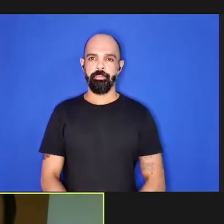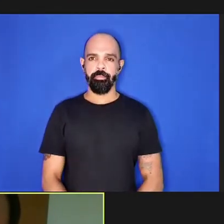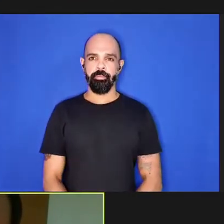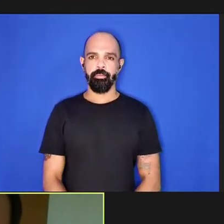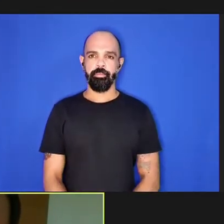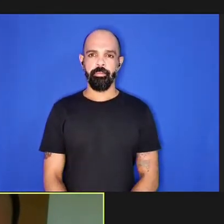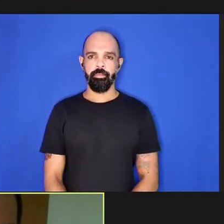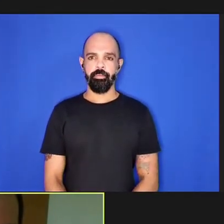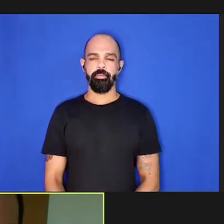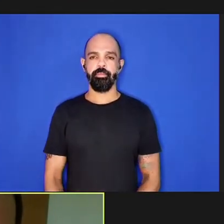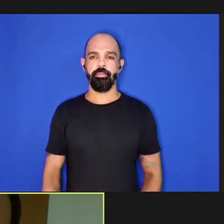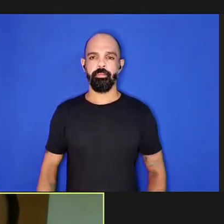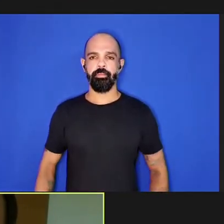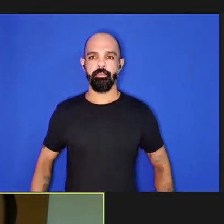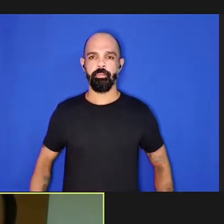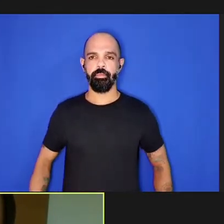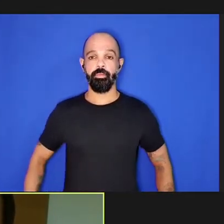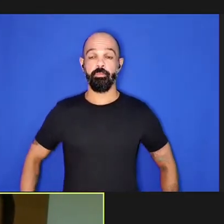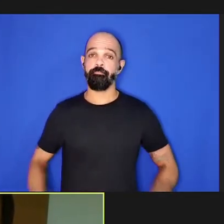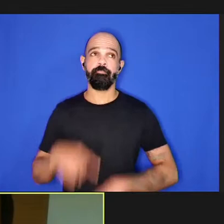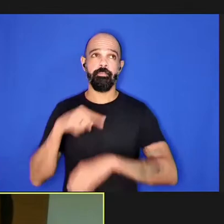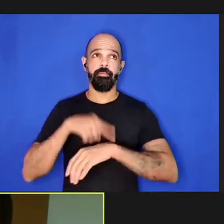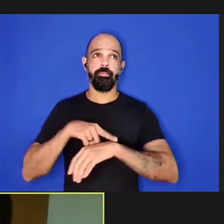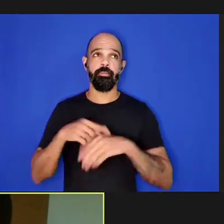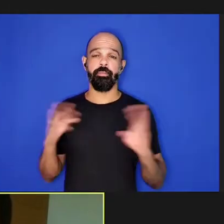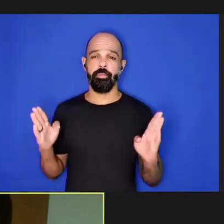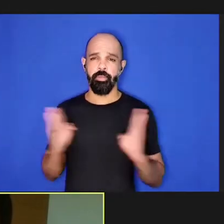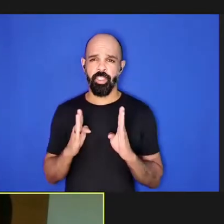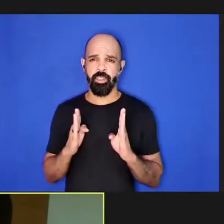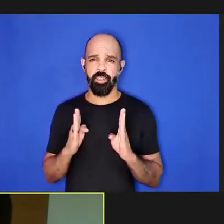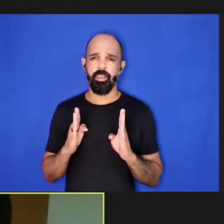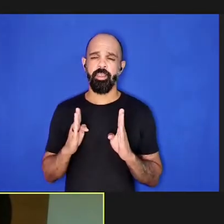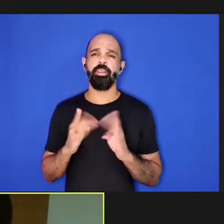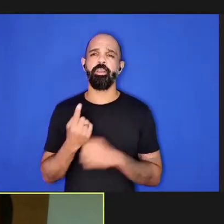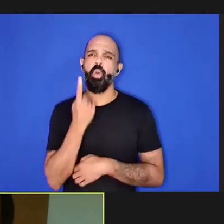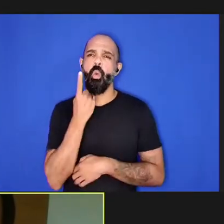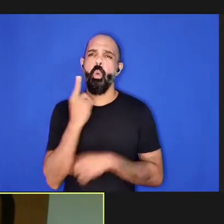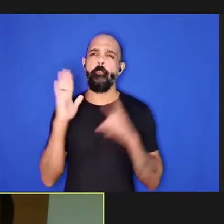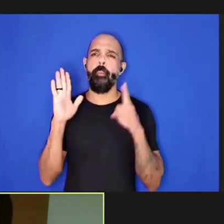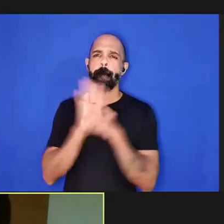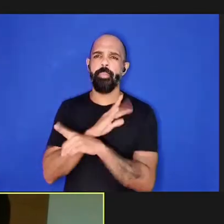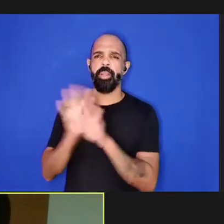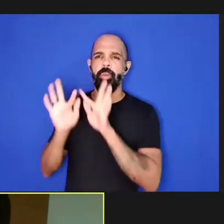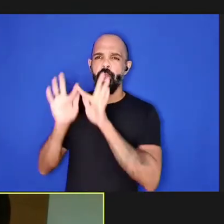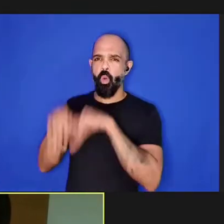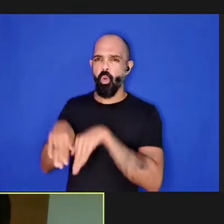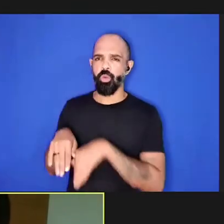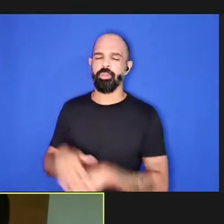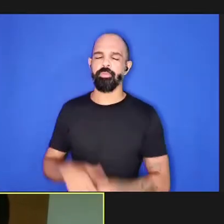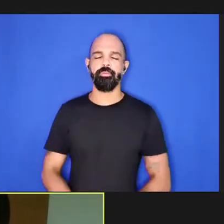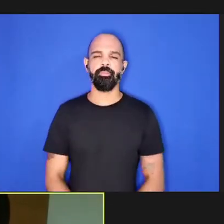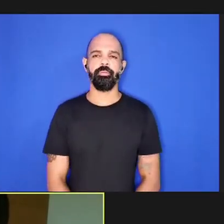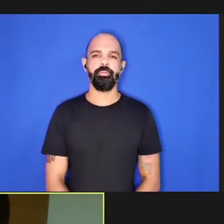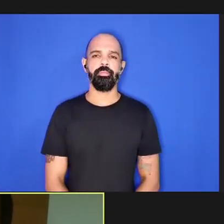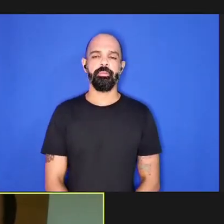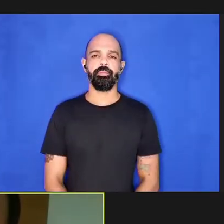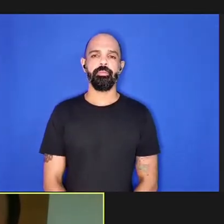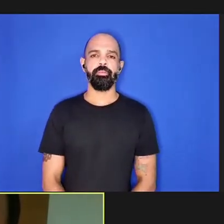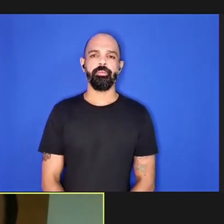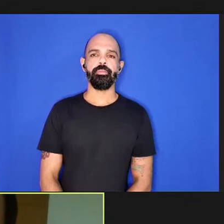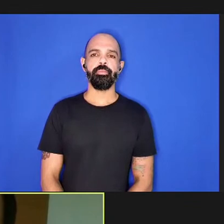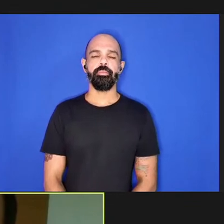O tempo está ficando curto, então vou pegar mais uma pergunta para concluir. Tem duas